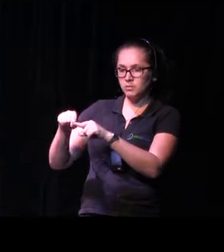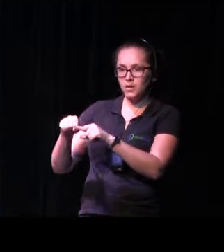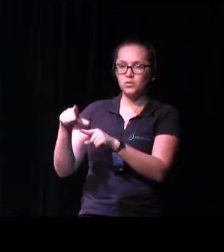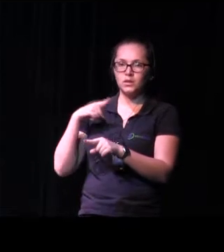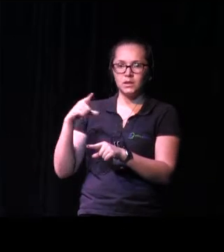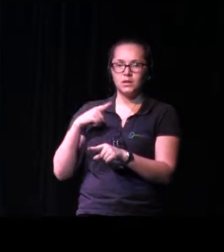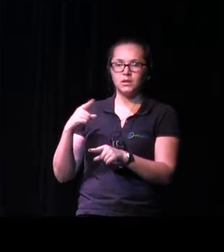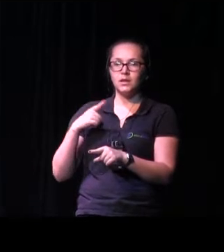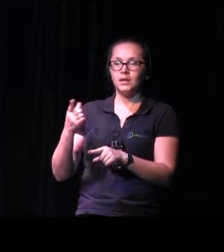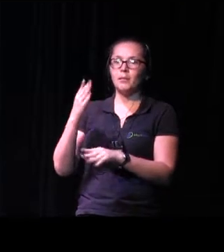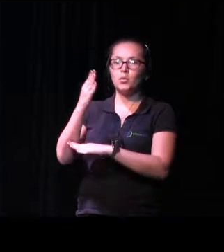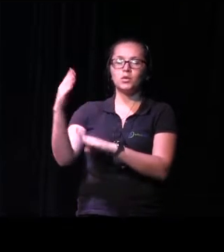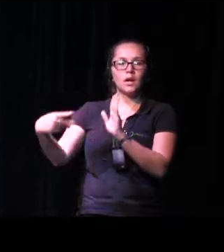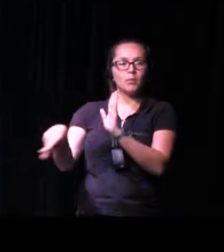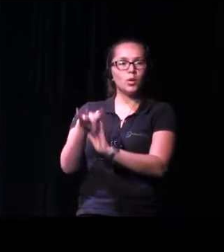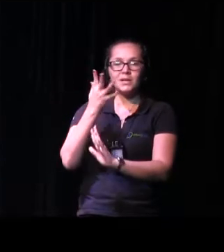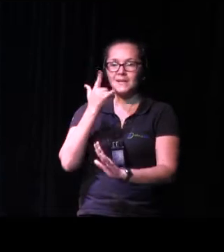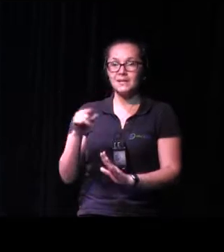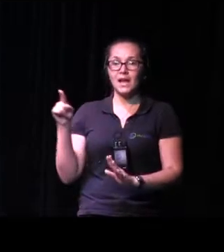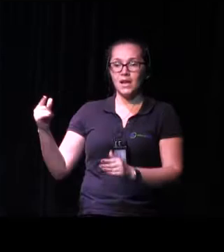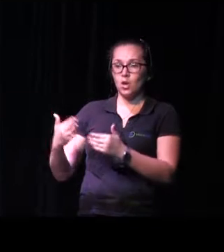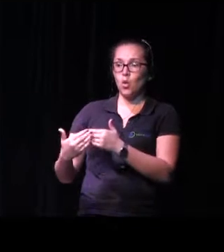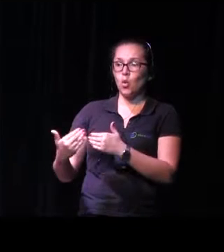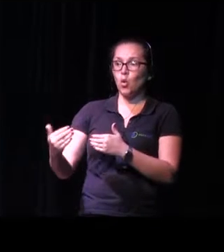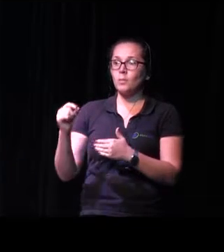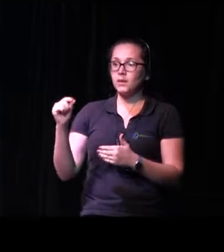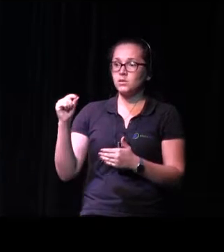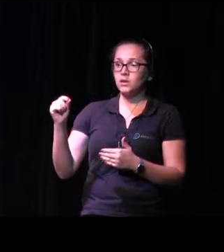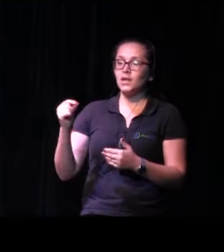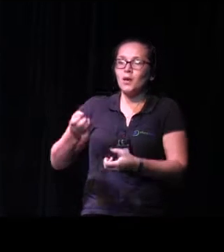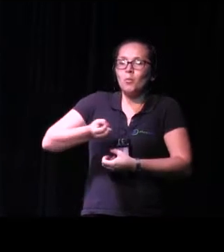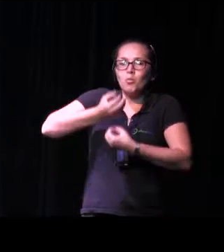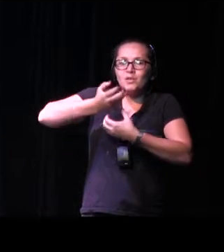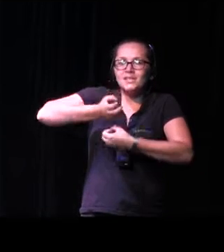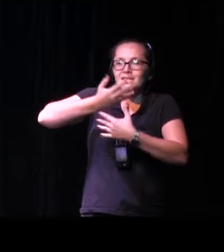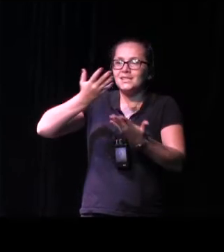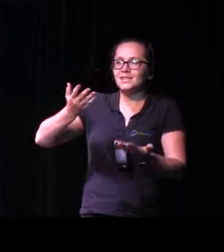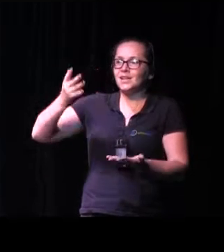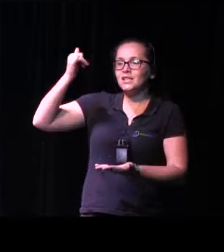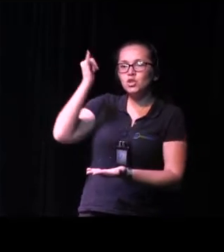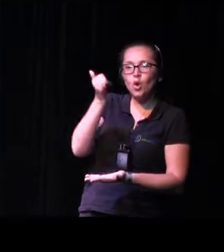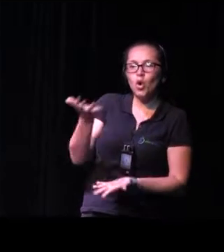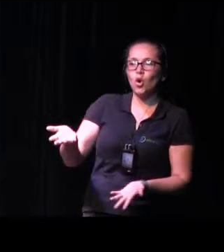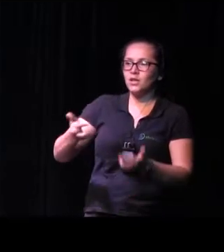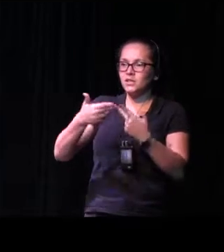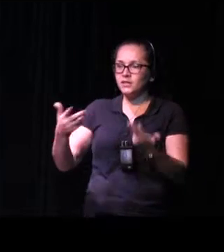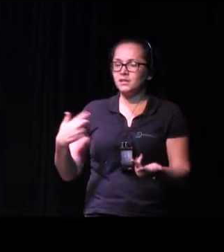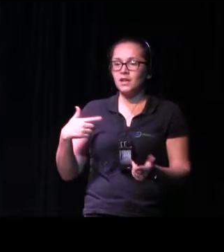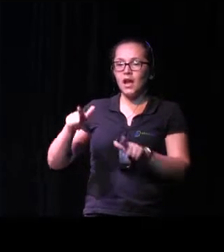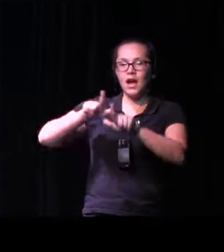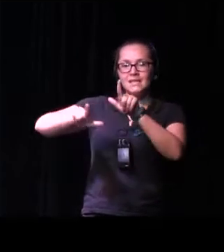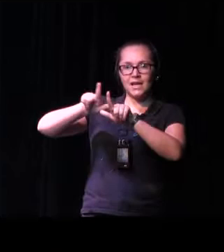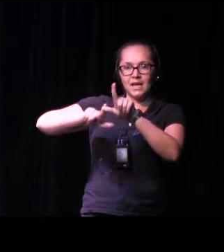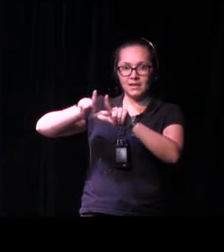Aqui é um espaço de dupla altura, a Biblioteca das Crianças. Aqui começam a se ler poesias, contos de